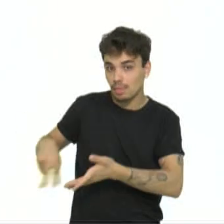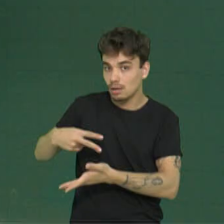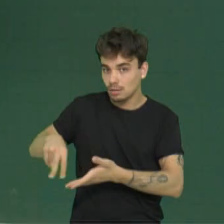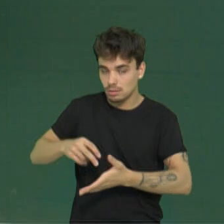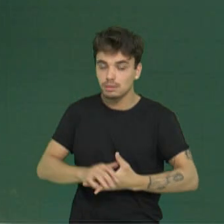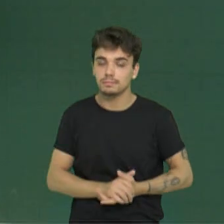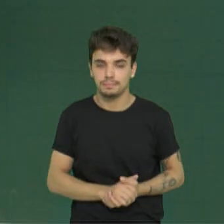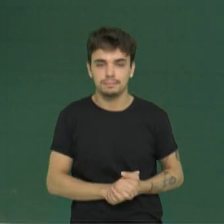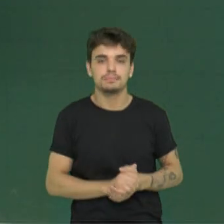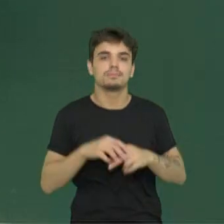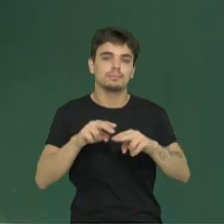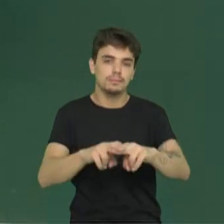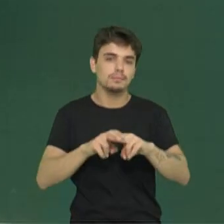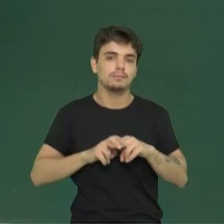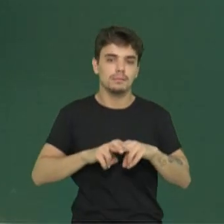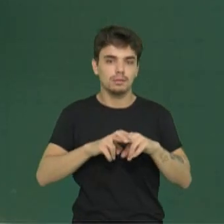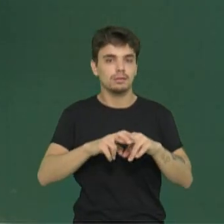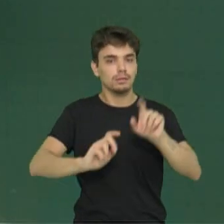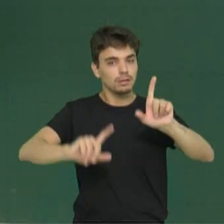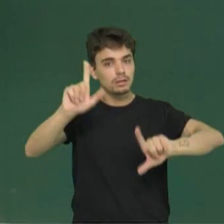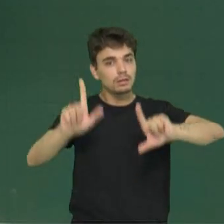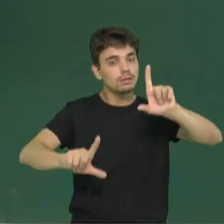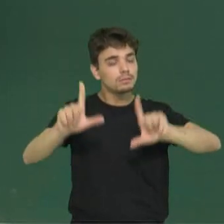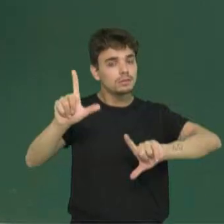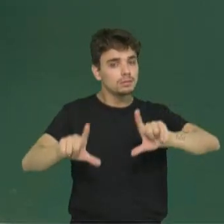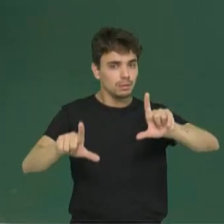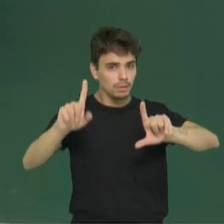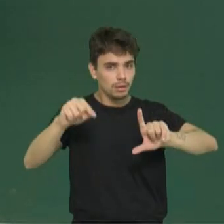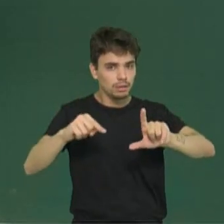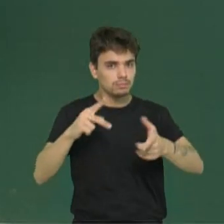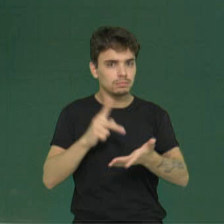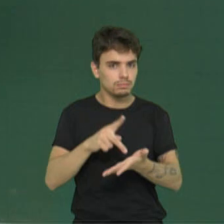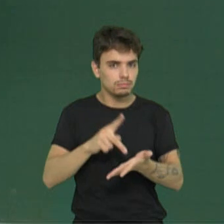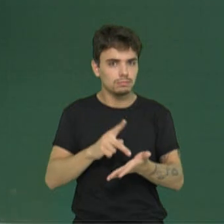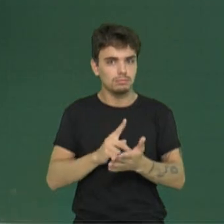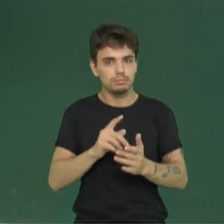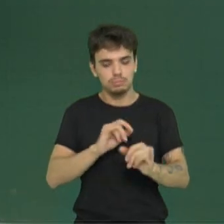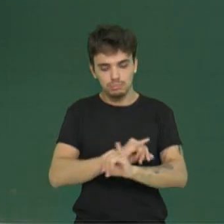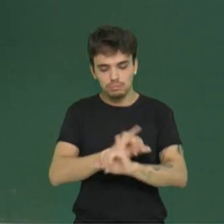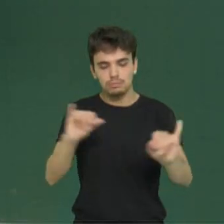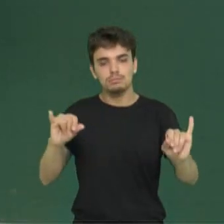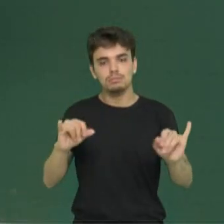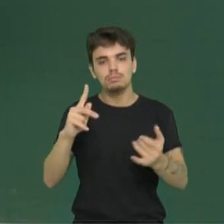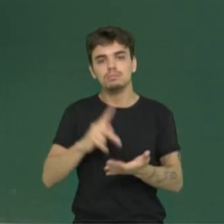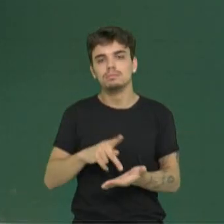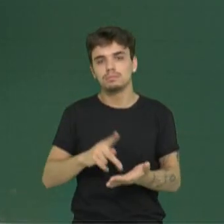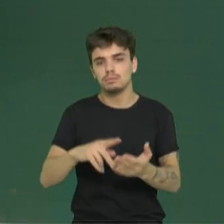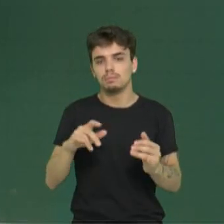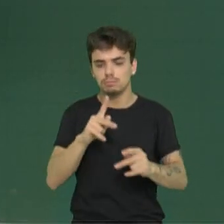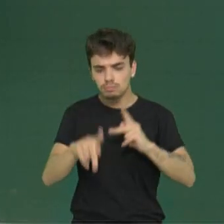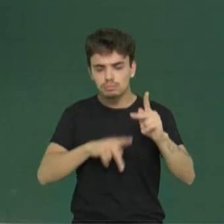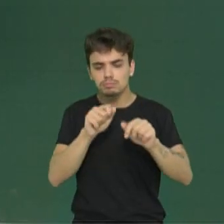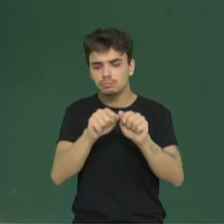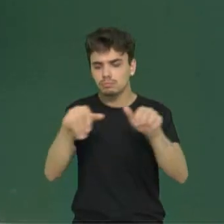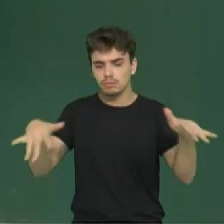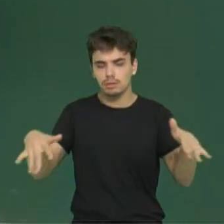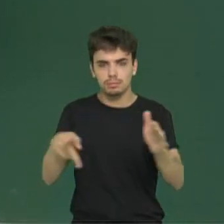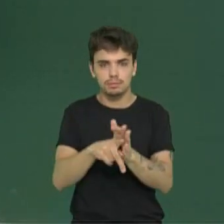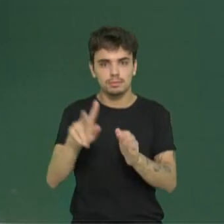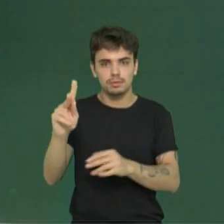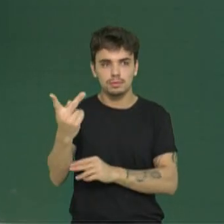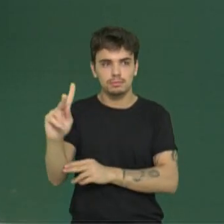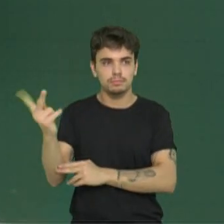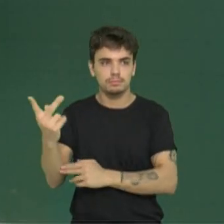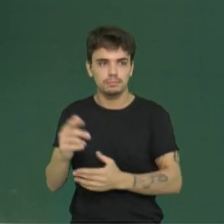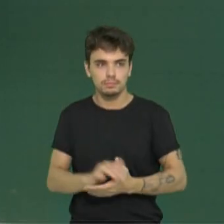dança, né? Então, a televisão, na verdade, foi um grande canal para popularizar o hip-hop